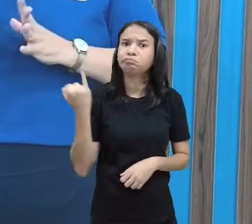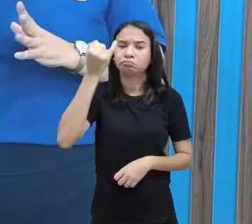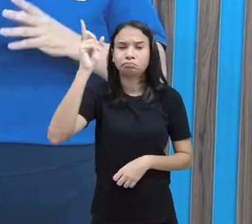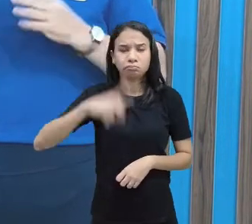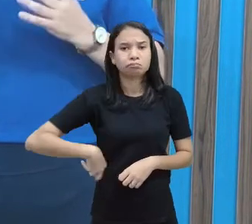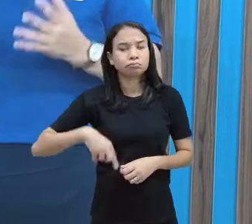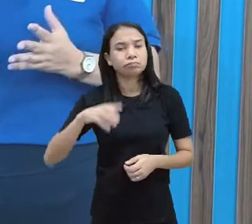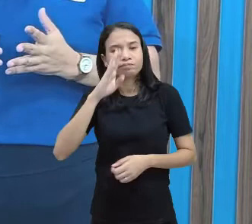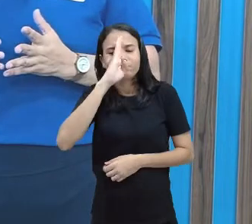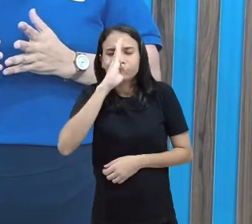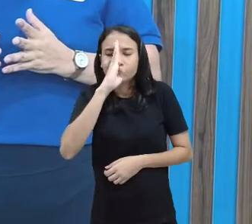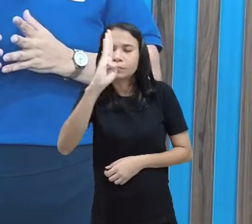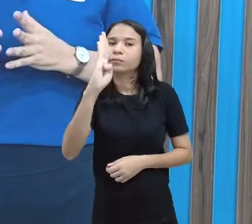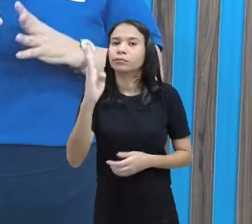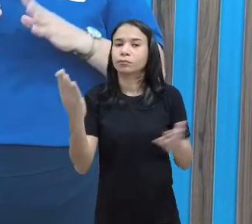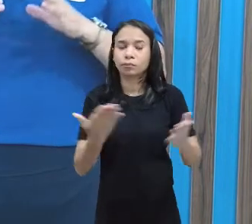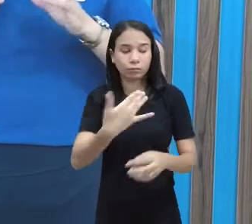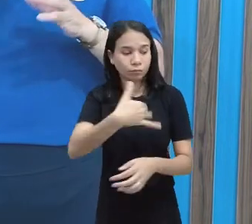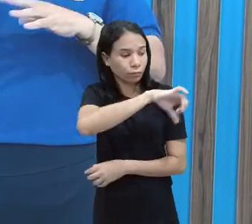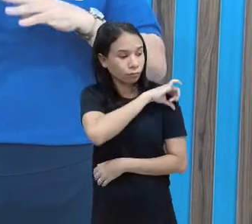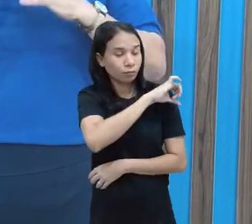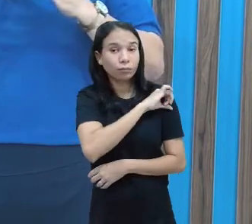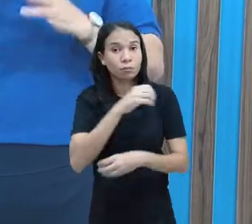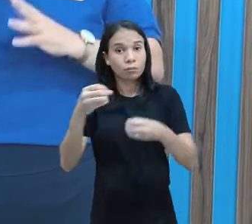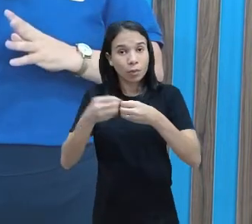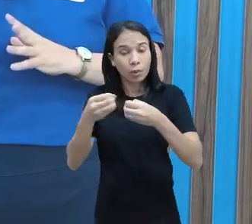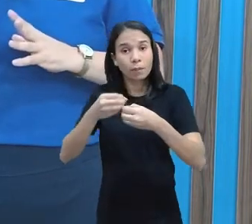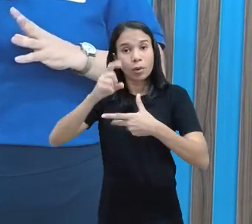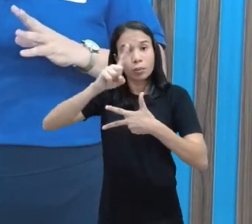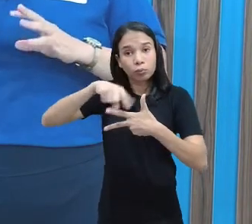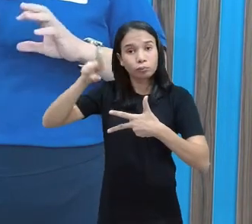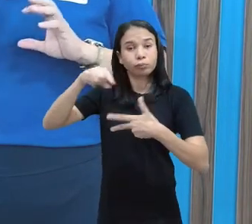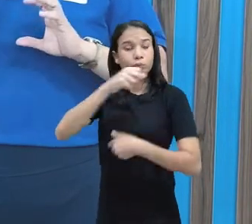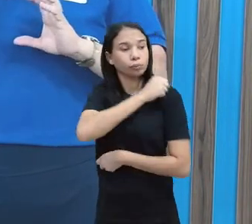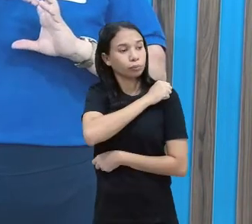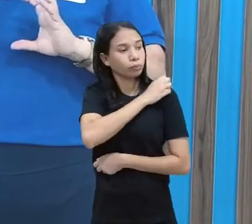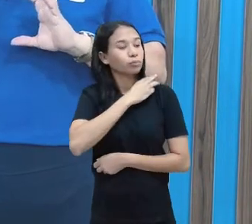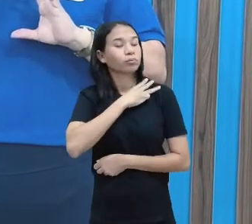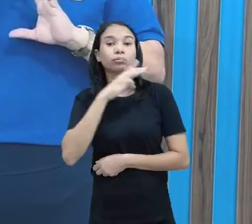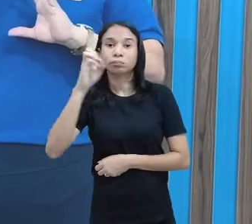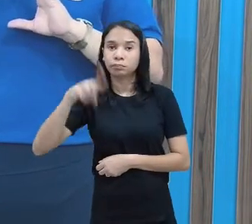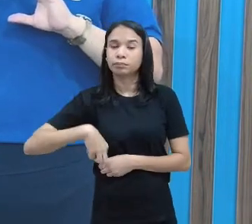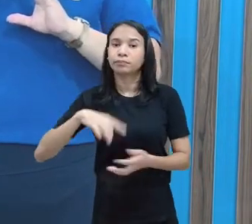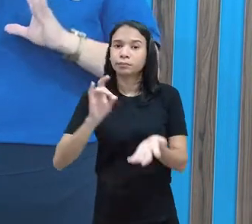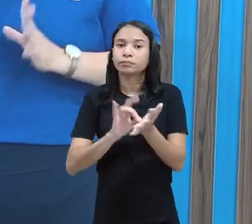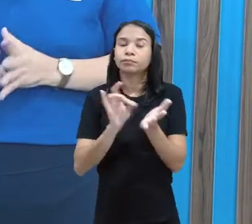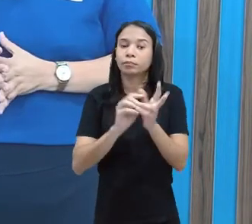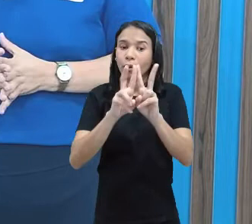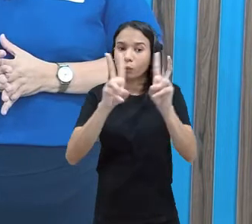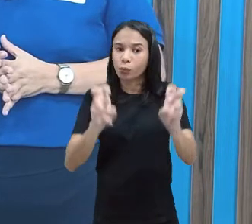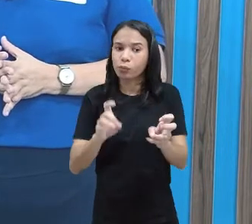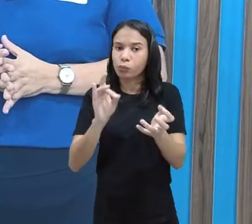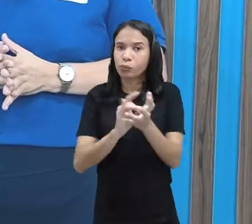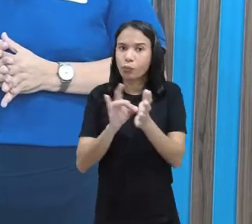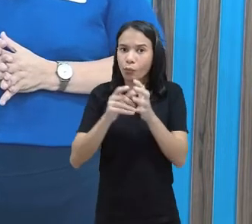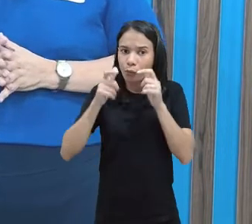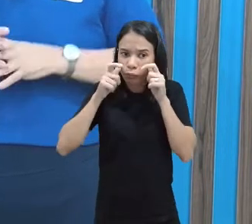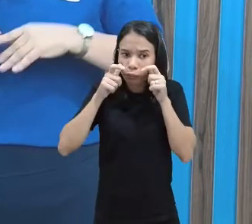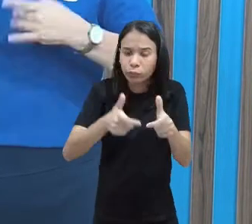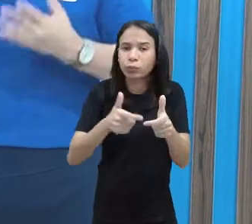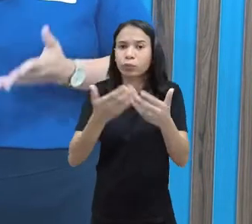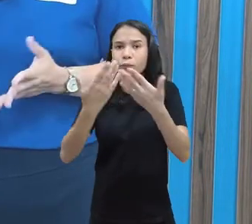né? Principalmente no 9º ano, já próximo aí do ensino médio. Esse é um assunto que é muito visado